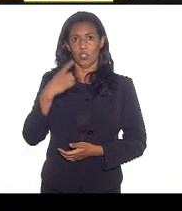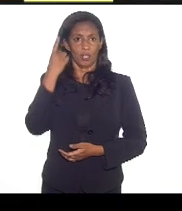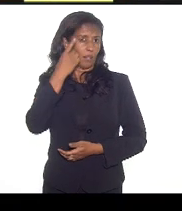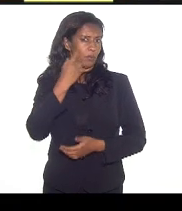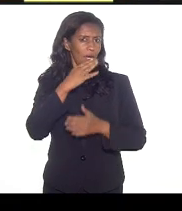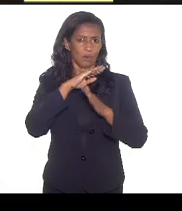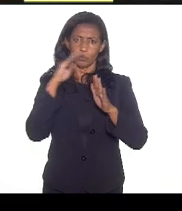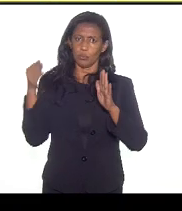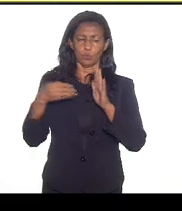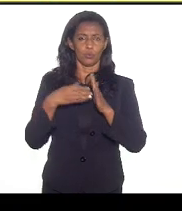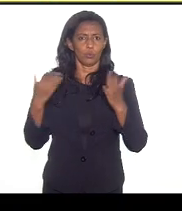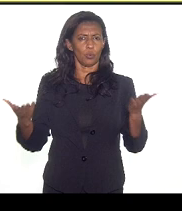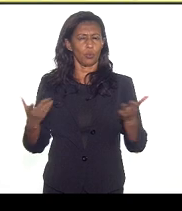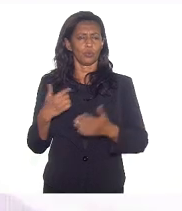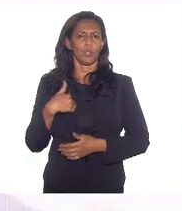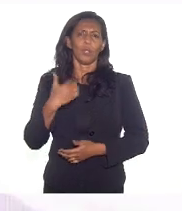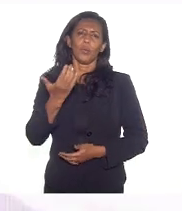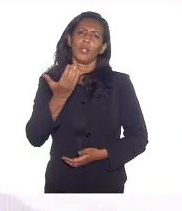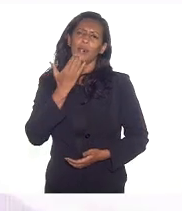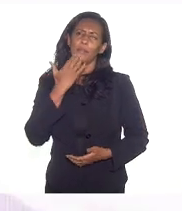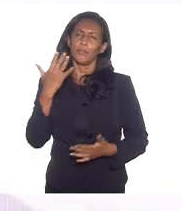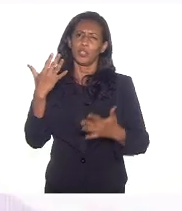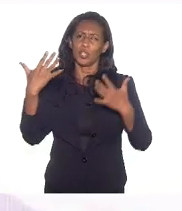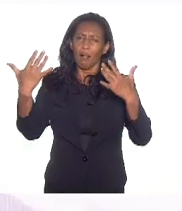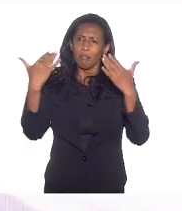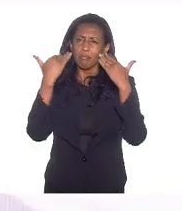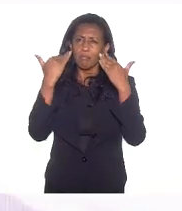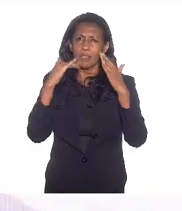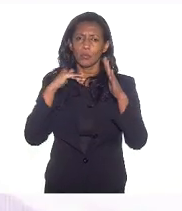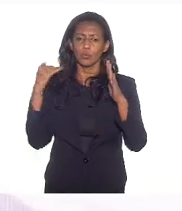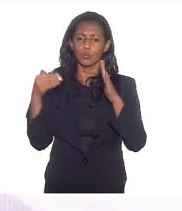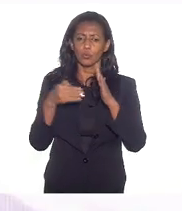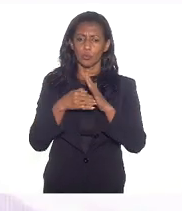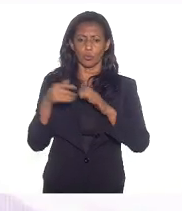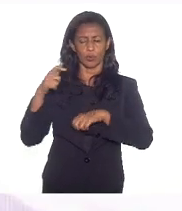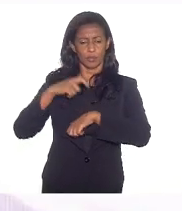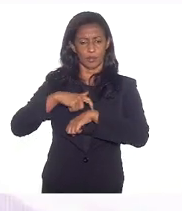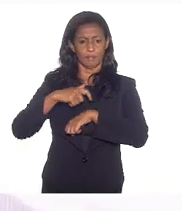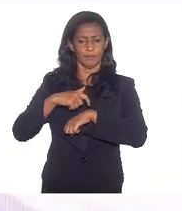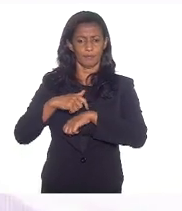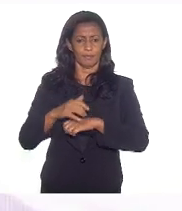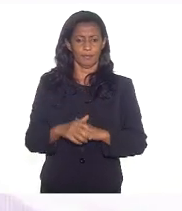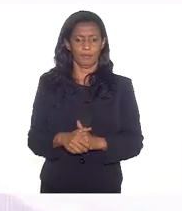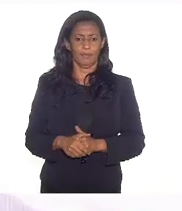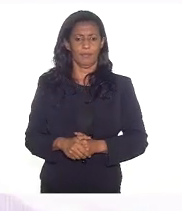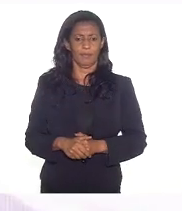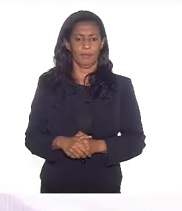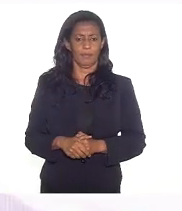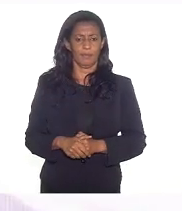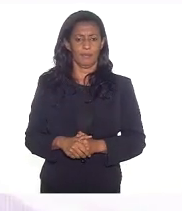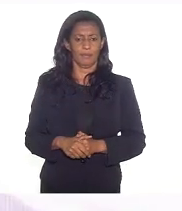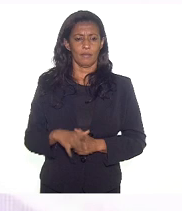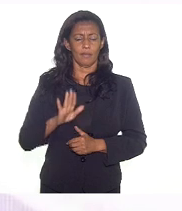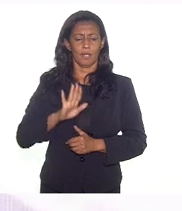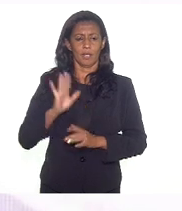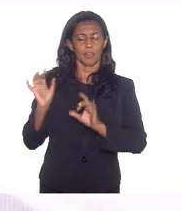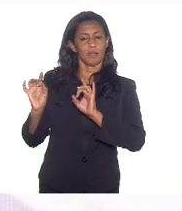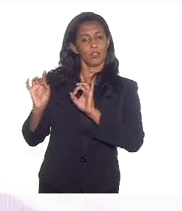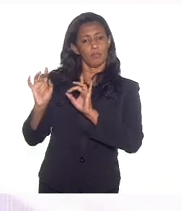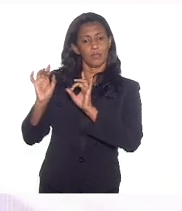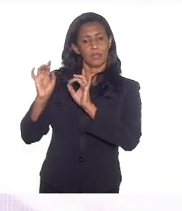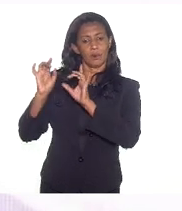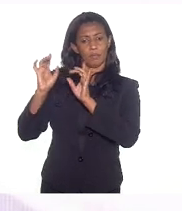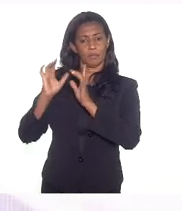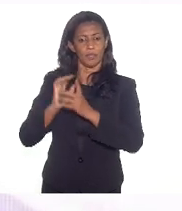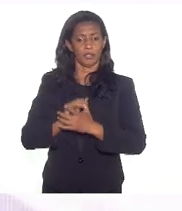todos. E eu gostaria de pedir a atenção de todos os deputados nesse momento, mas especialmente, senhor